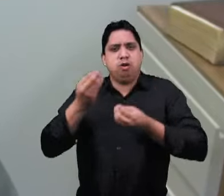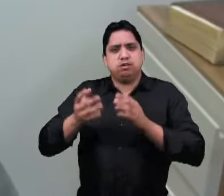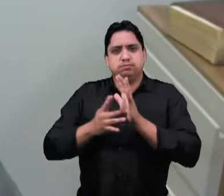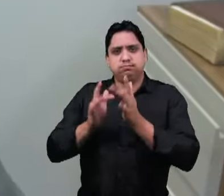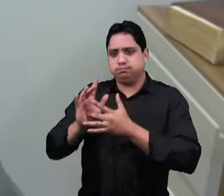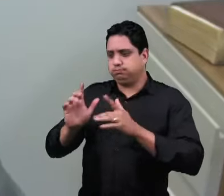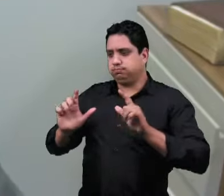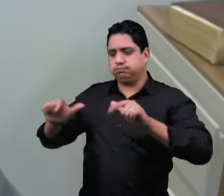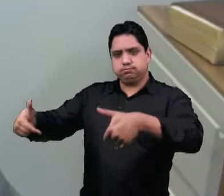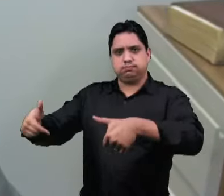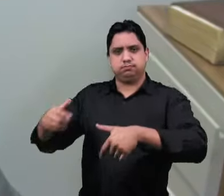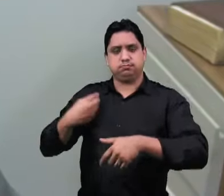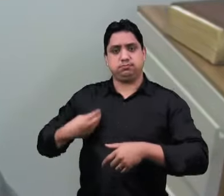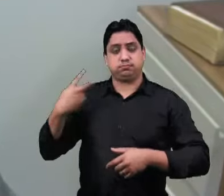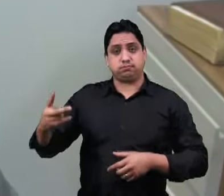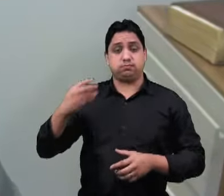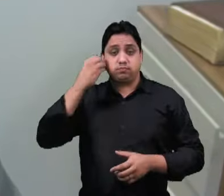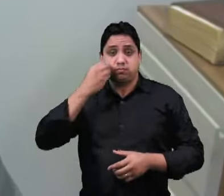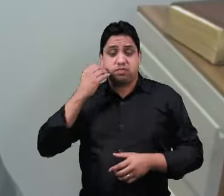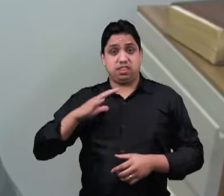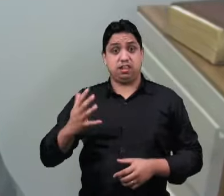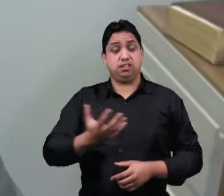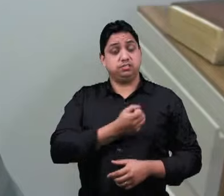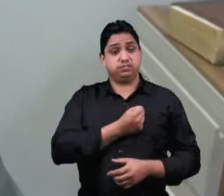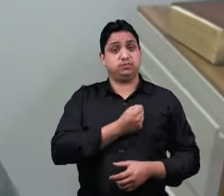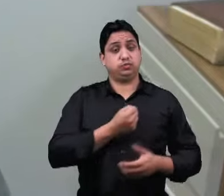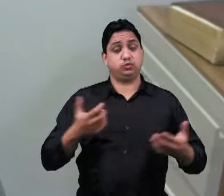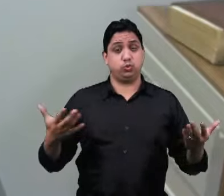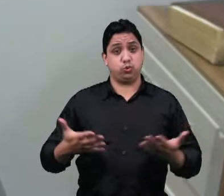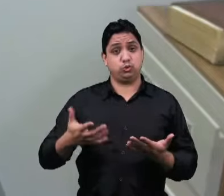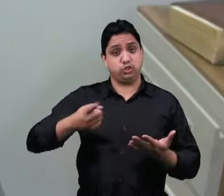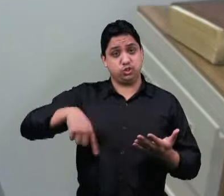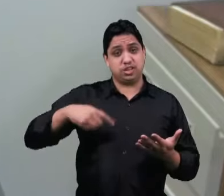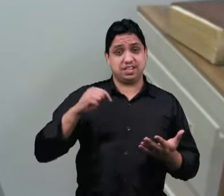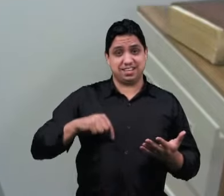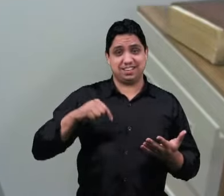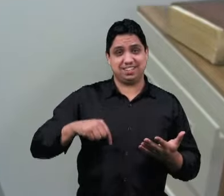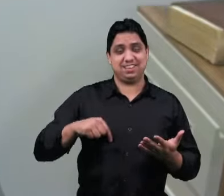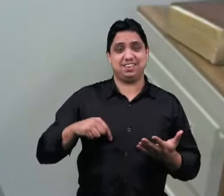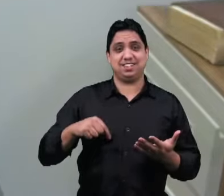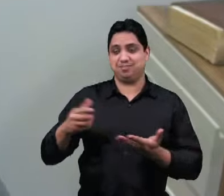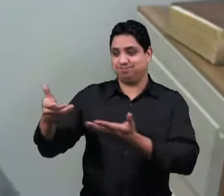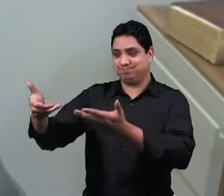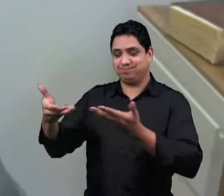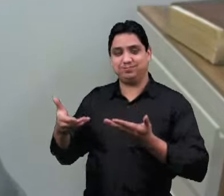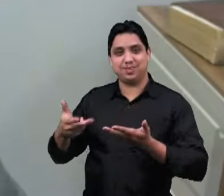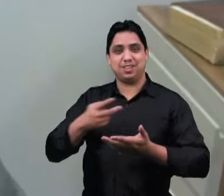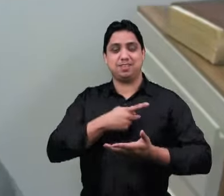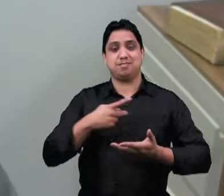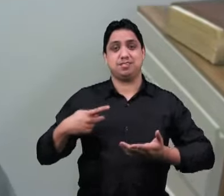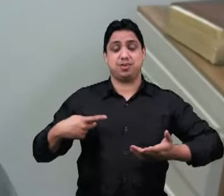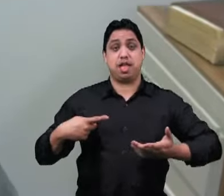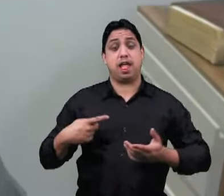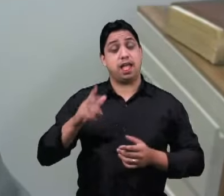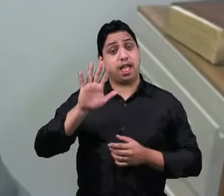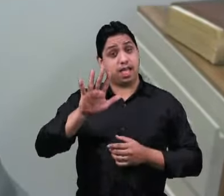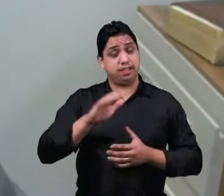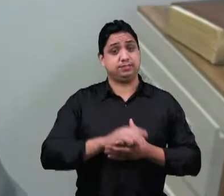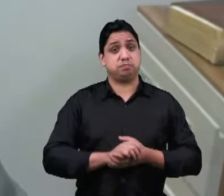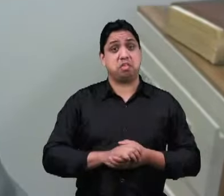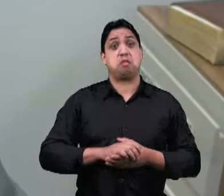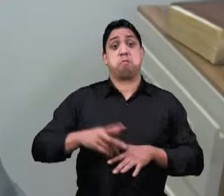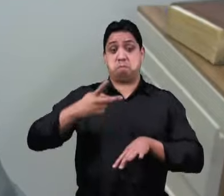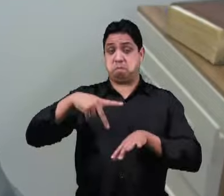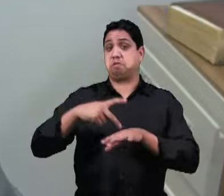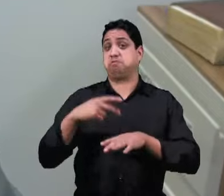sua vida, sua experiência de salvação. Hoje nós estamos aqui recebendo um pastor, aliás,